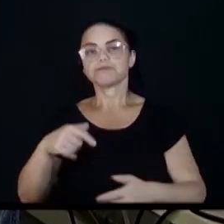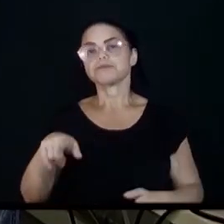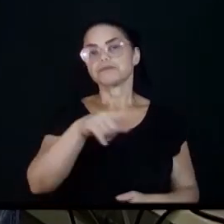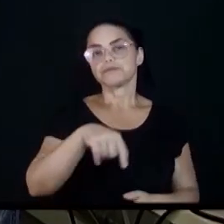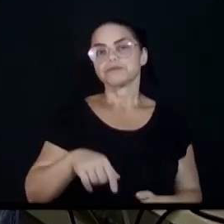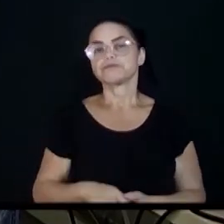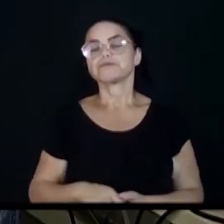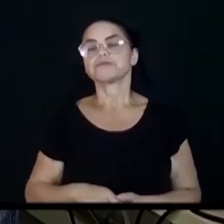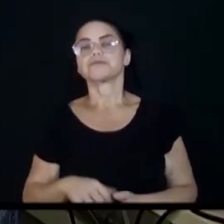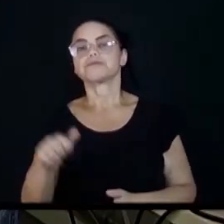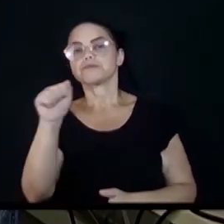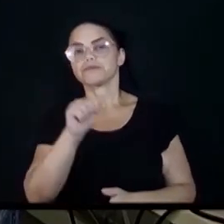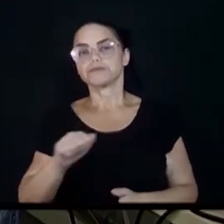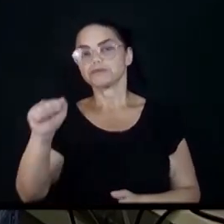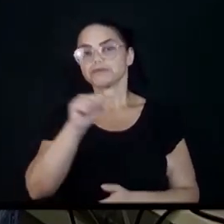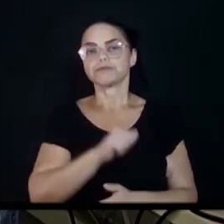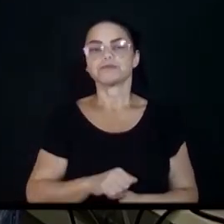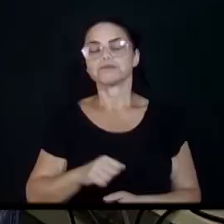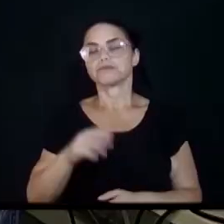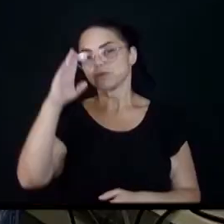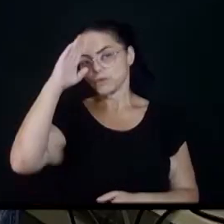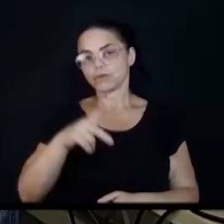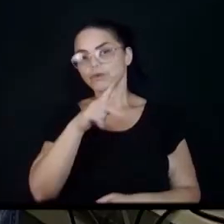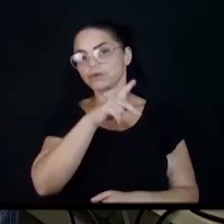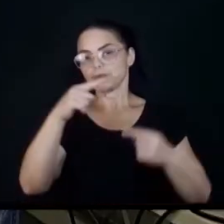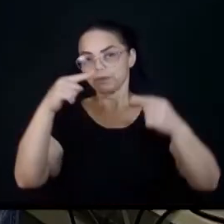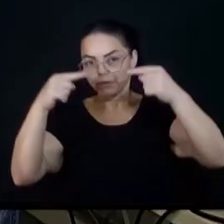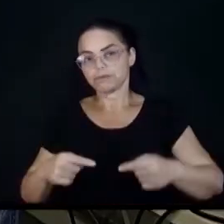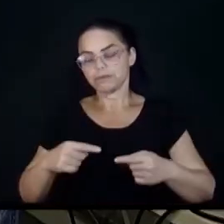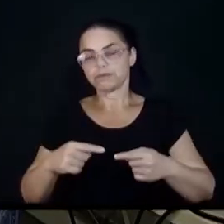principal desafio que você encara hoje?